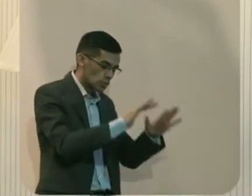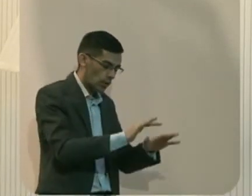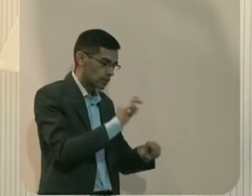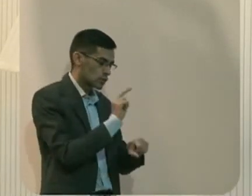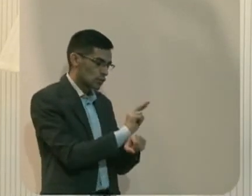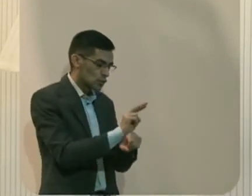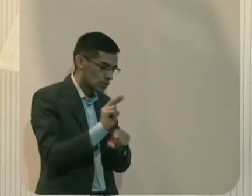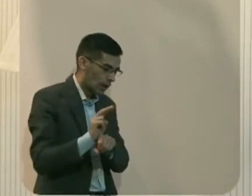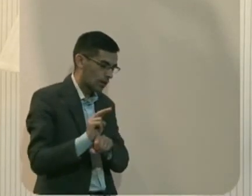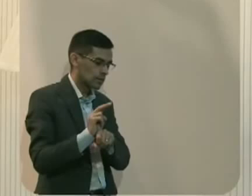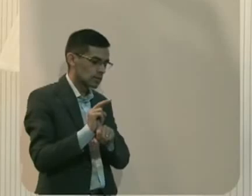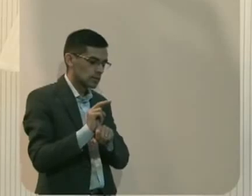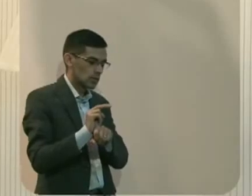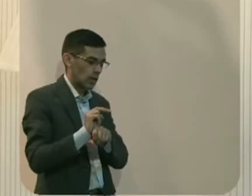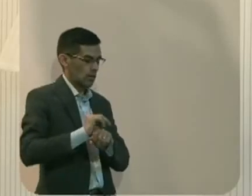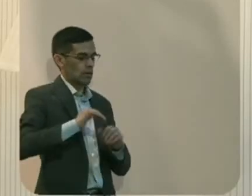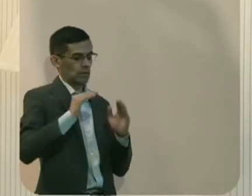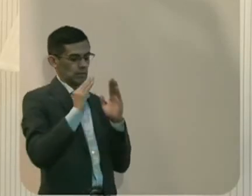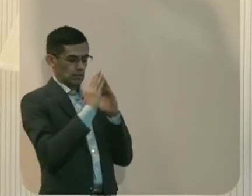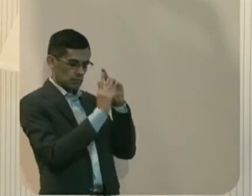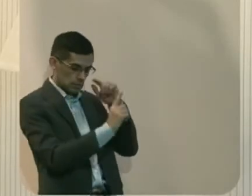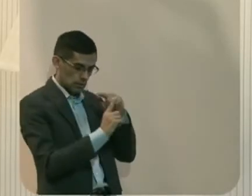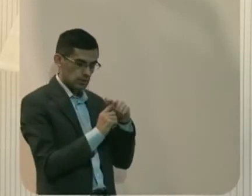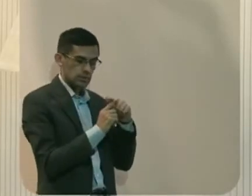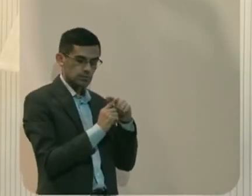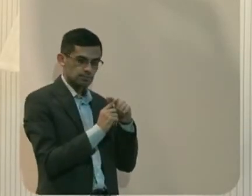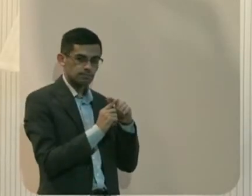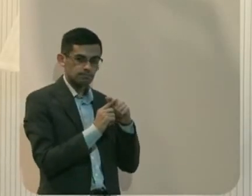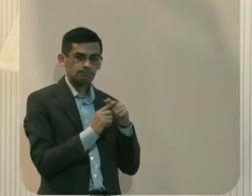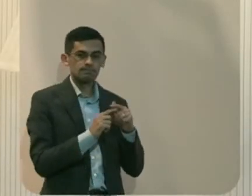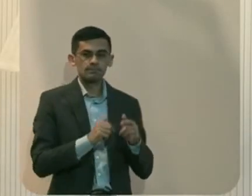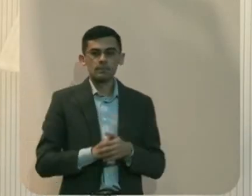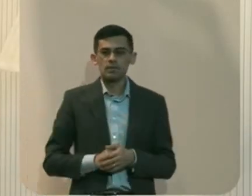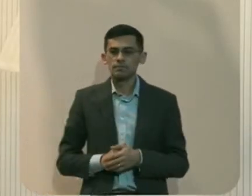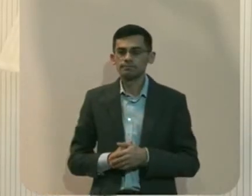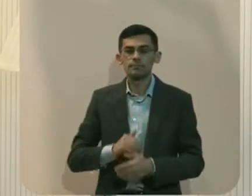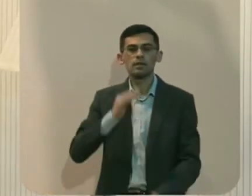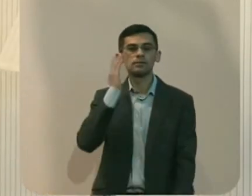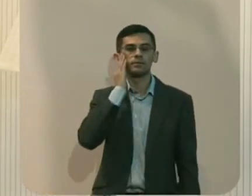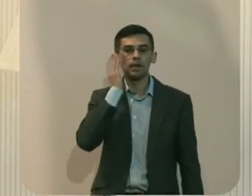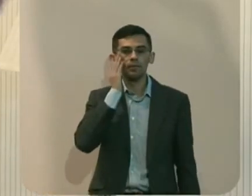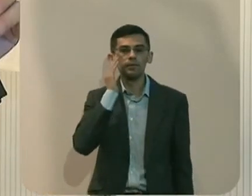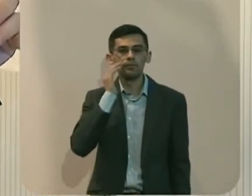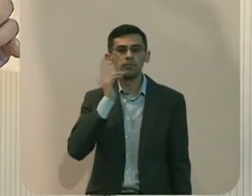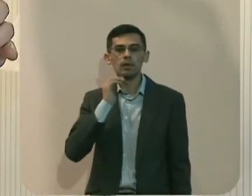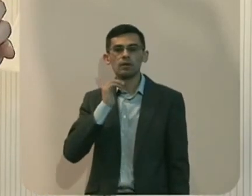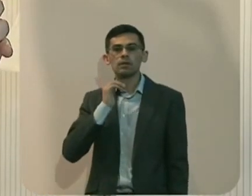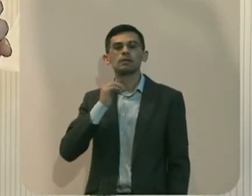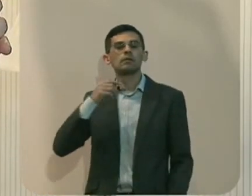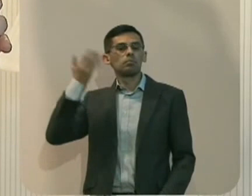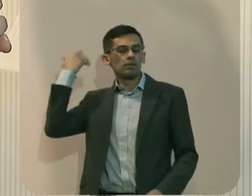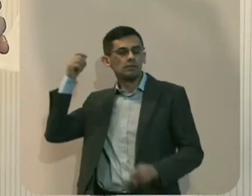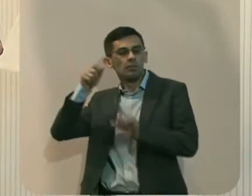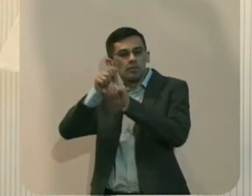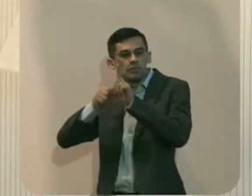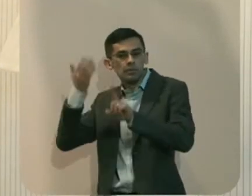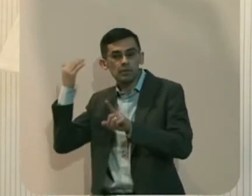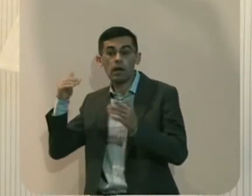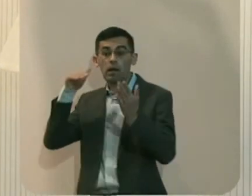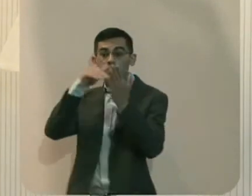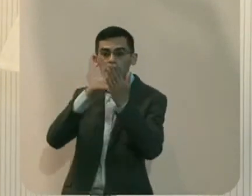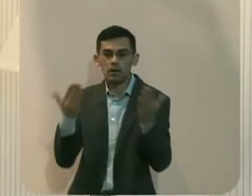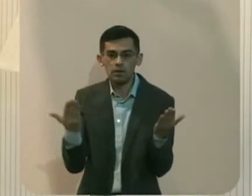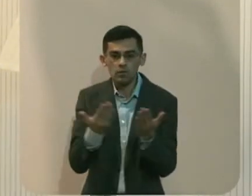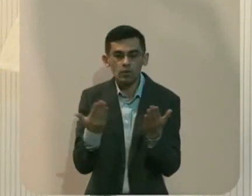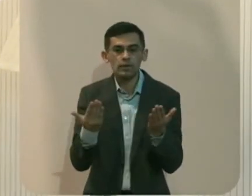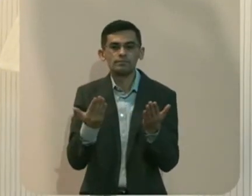sustentar a casa de Deus, a casa do Senhor. E sabe, desde março até